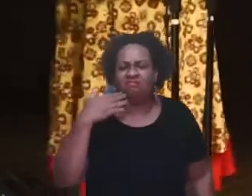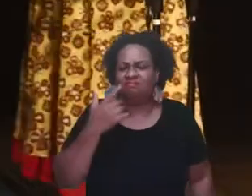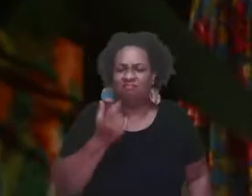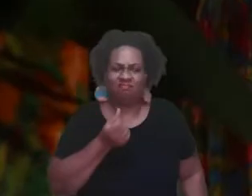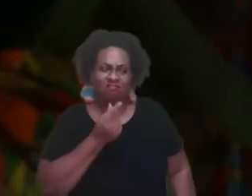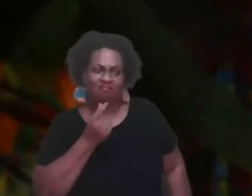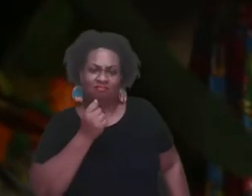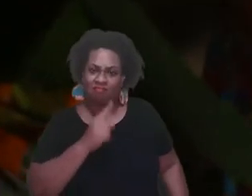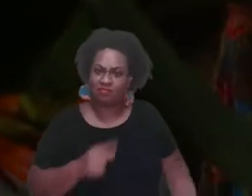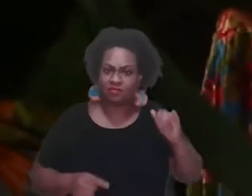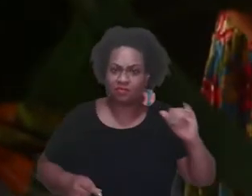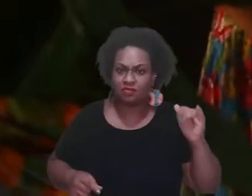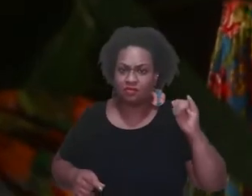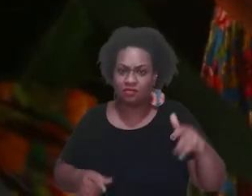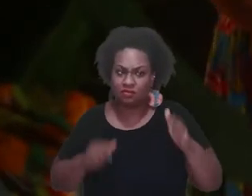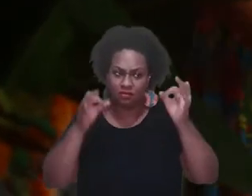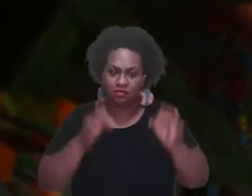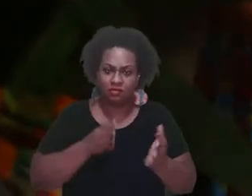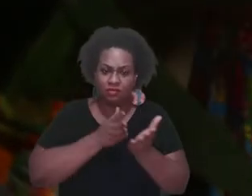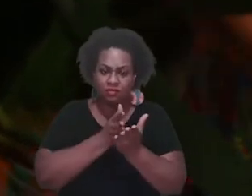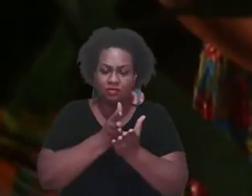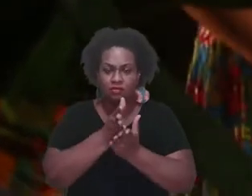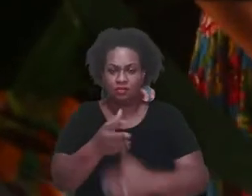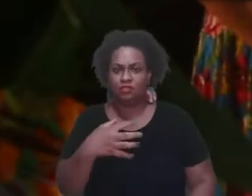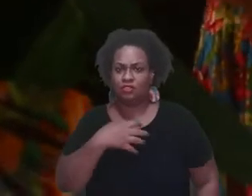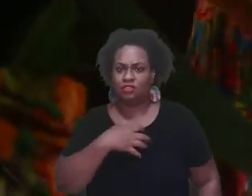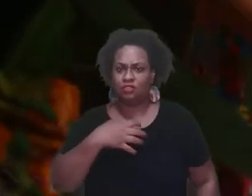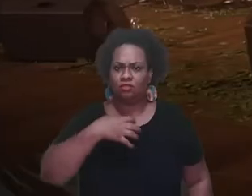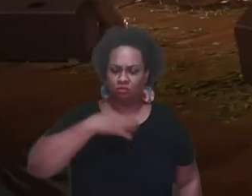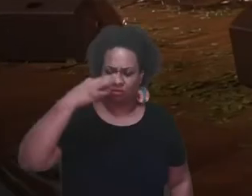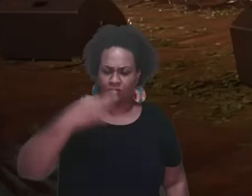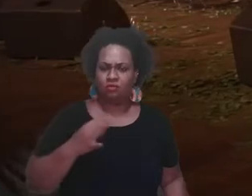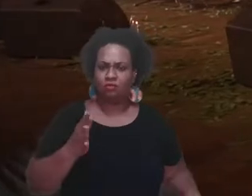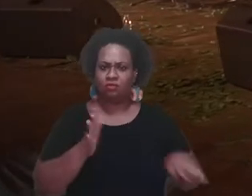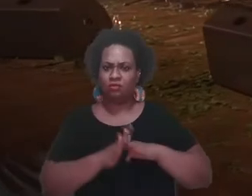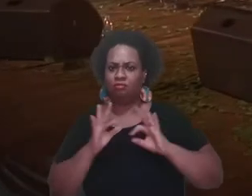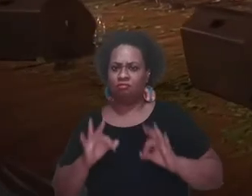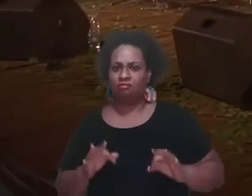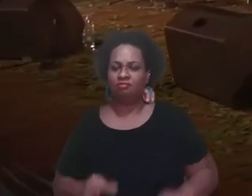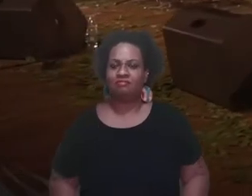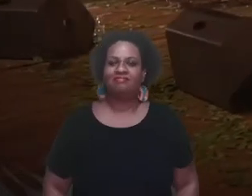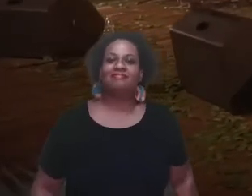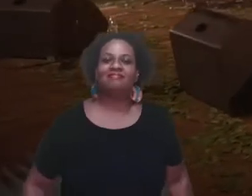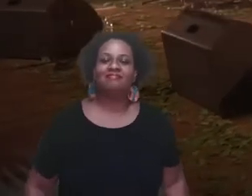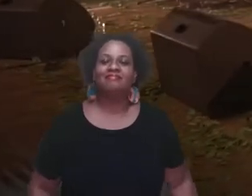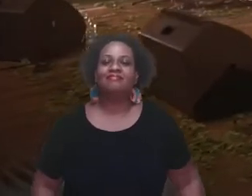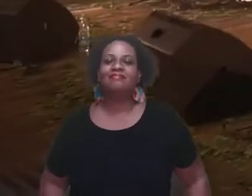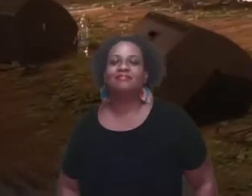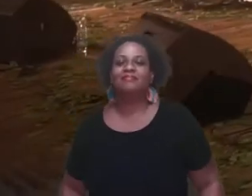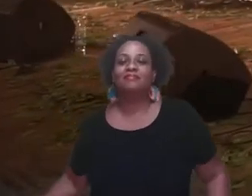falar Maria olha Do jeito dá um jeito desse jeito da sujeira dele coisa sujeito chegar Maria